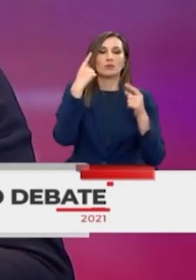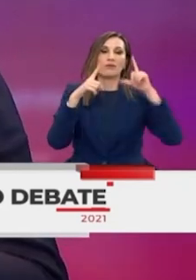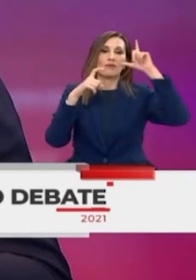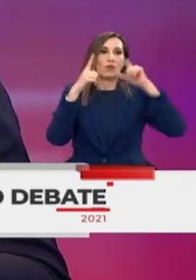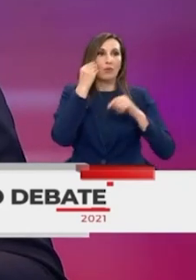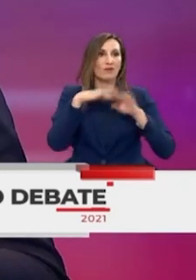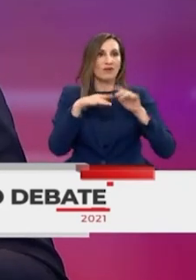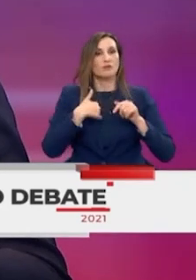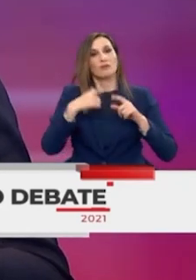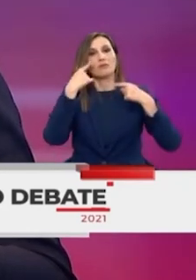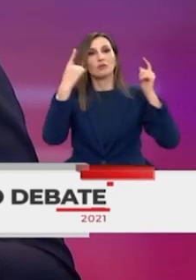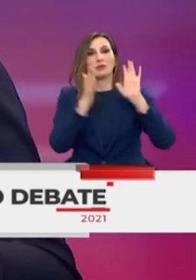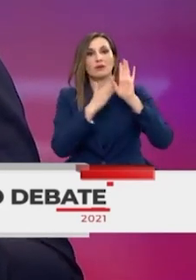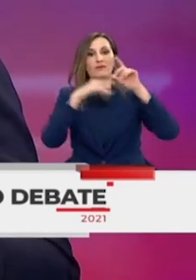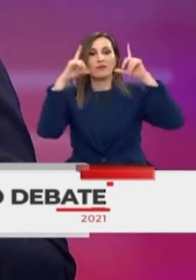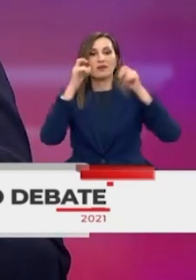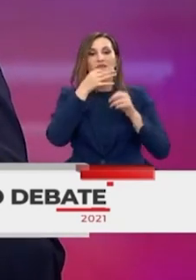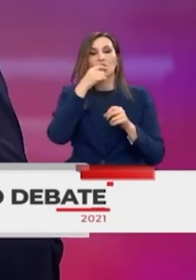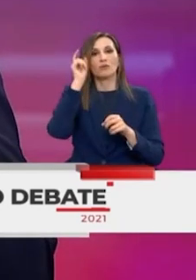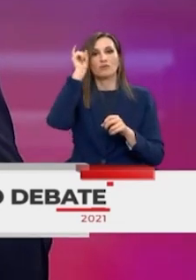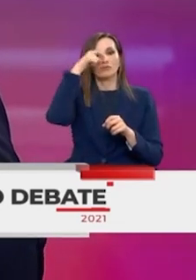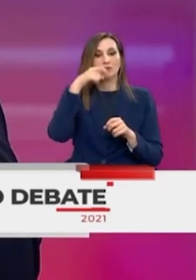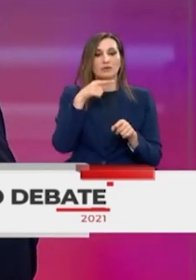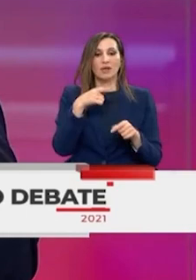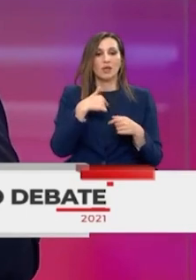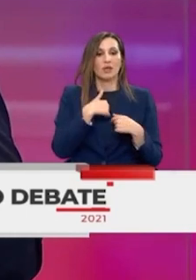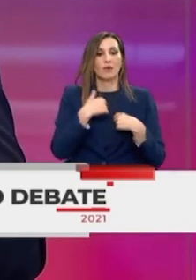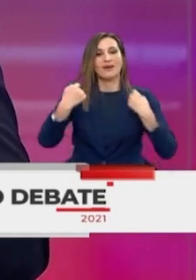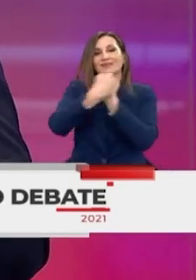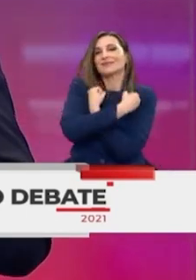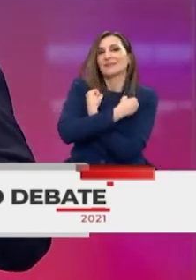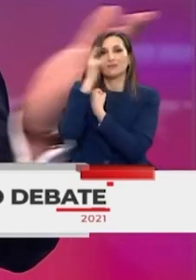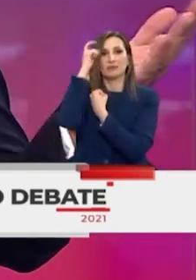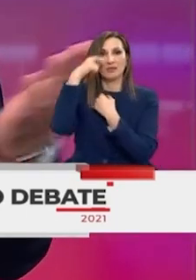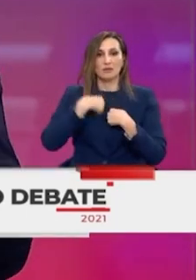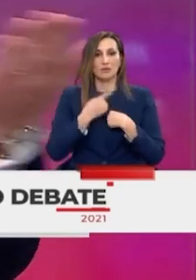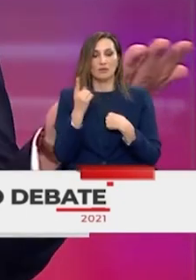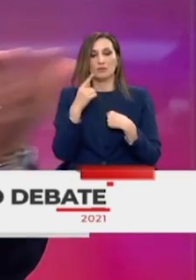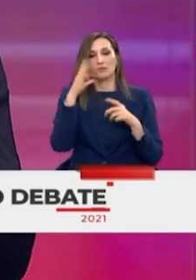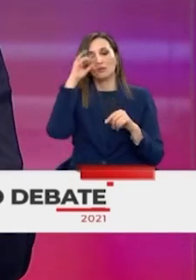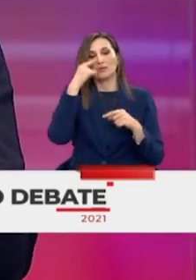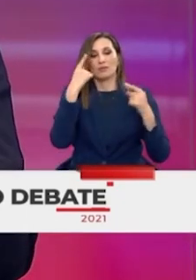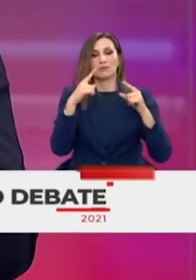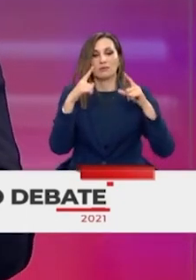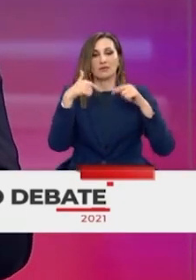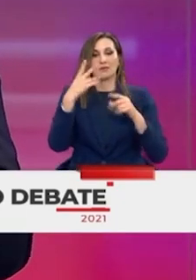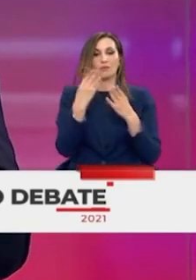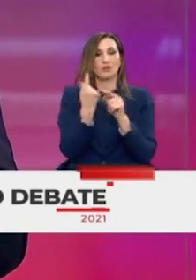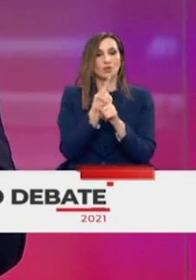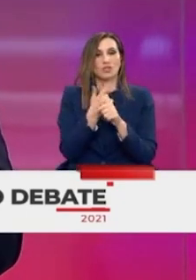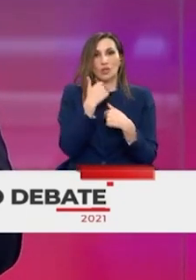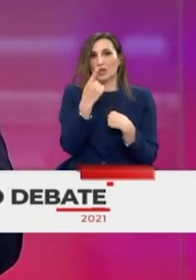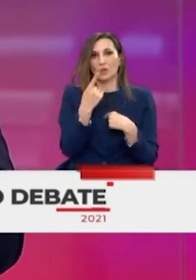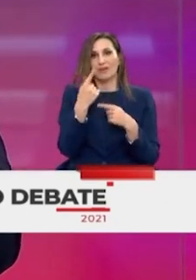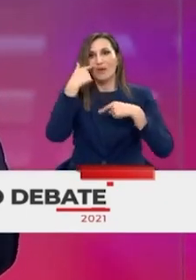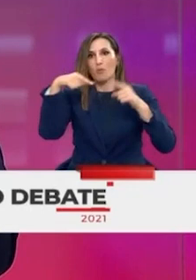aqui. De quem falou muito do José Sócrates, acabou de falar, não fui eu que andei aos abraços com ele. Tá, eu não sei se está a passar na televisão, espero que passe. Há muitas coisas minhas que não passam,